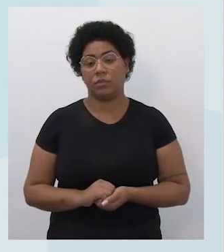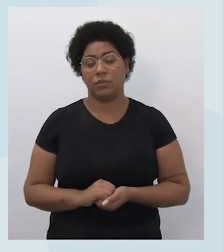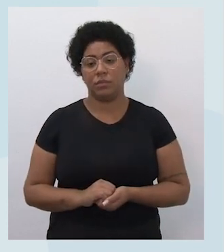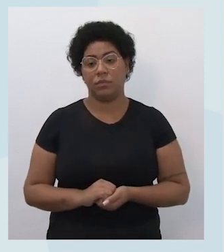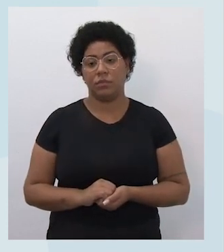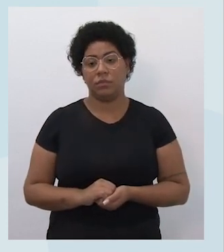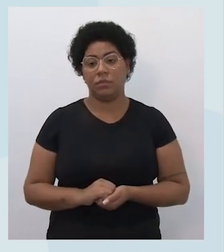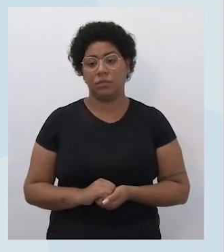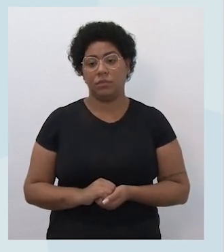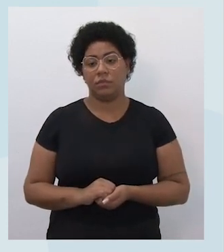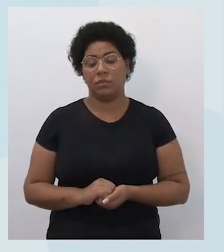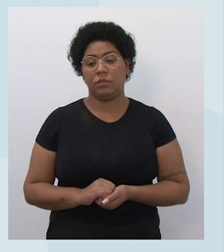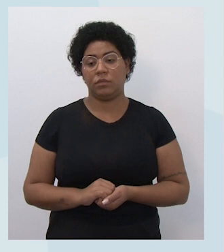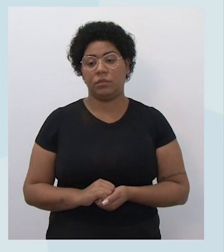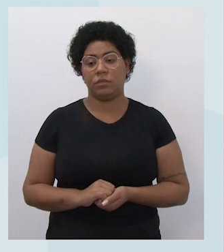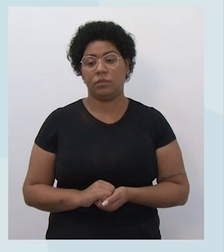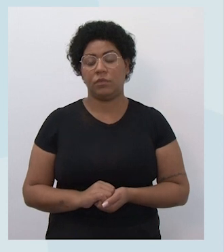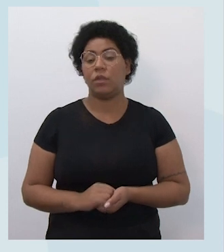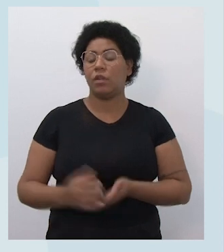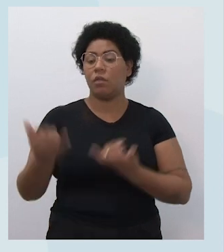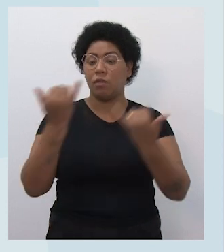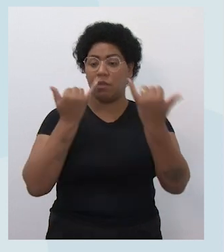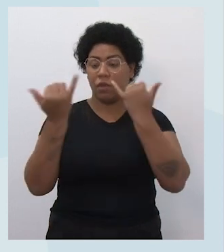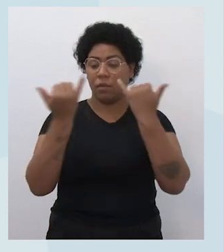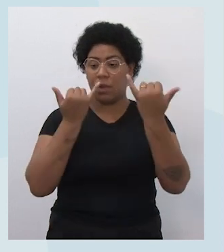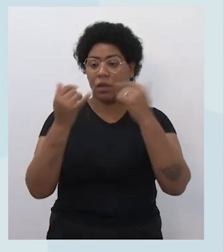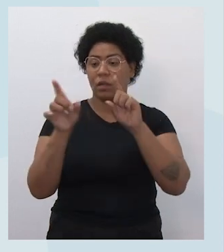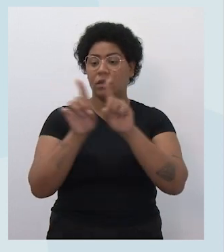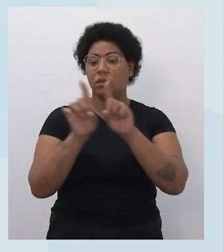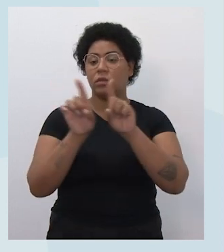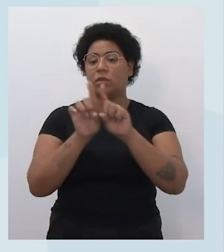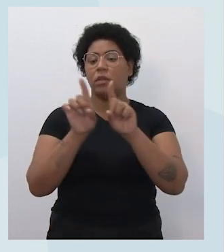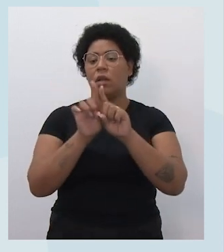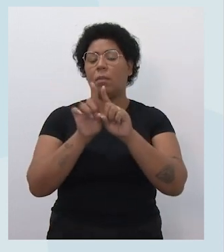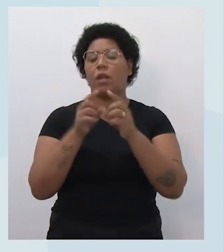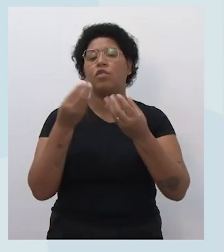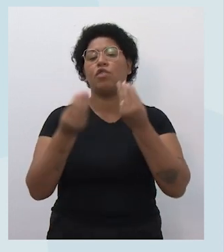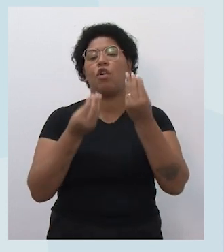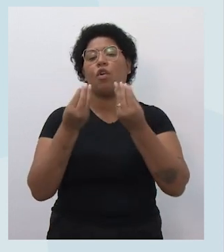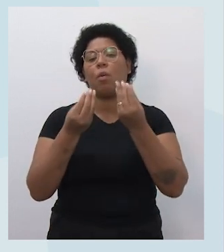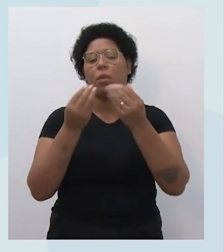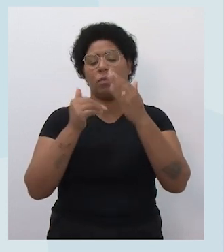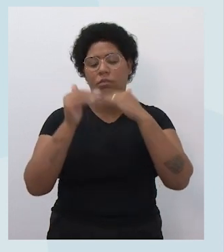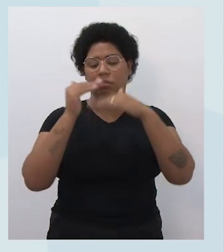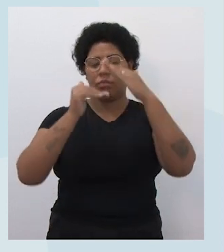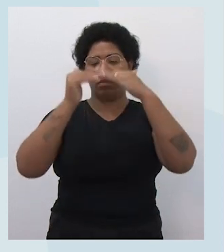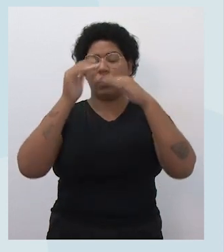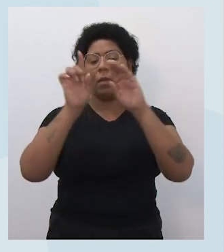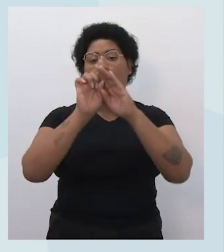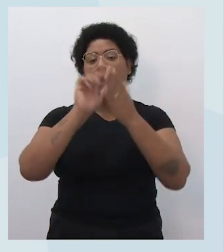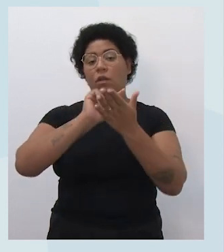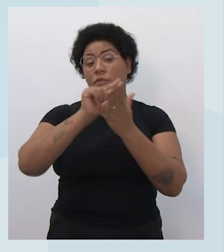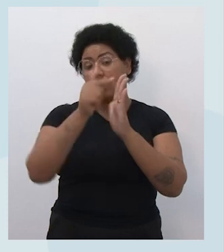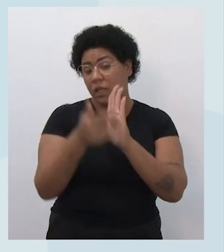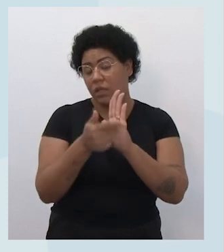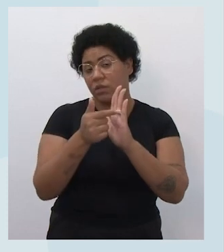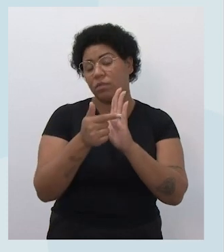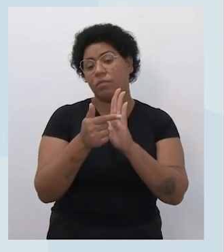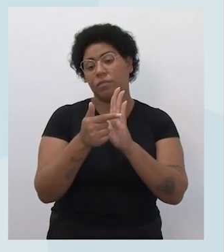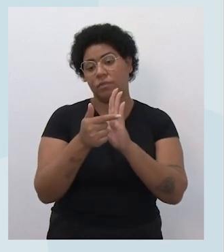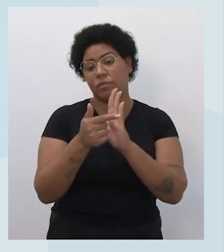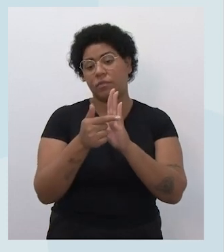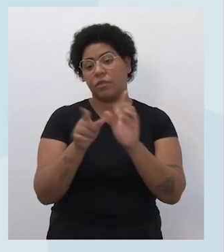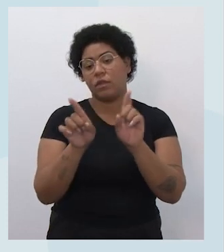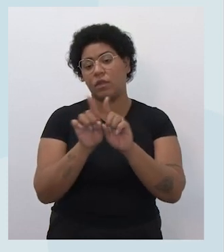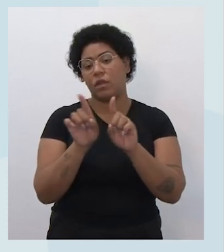Vou reiniciar. Relacionar informações sobre concepções artísticas e procedimentos de construção do texto literário com os contextos de produção para